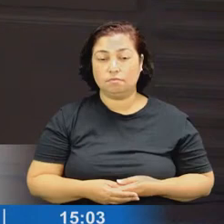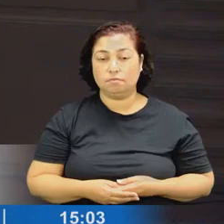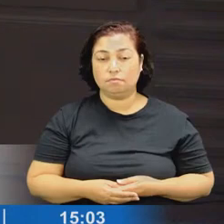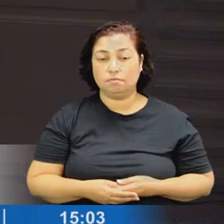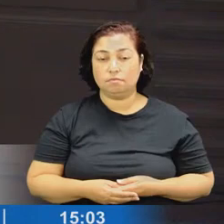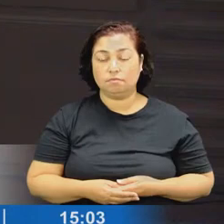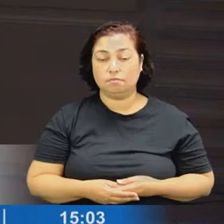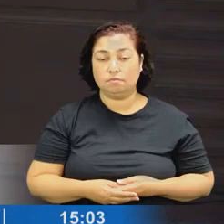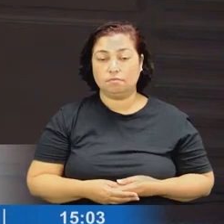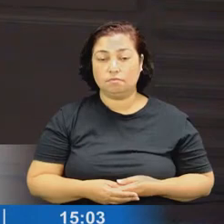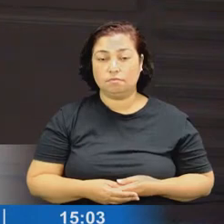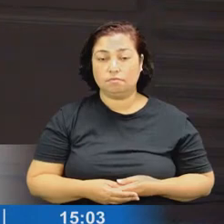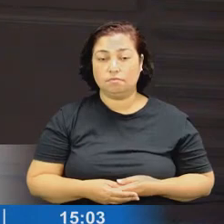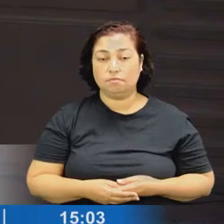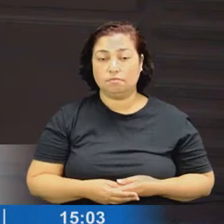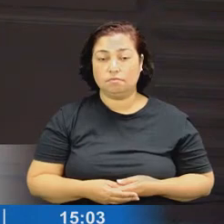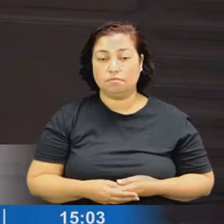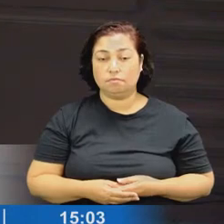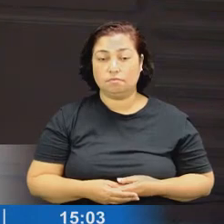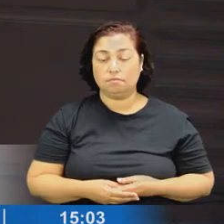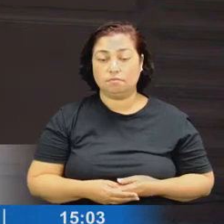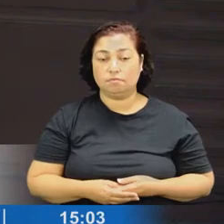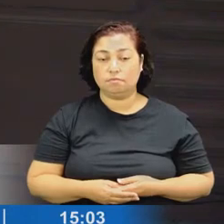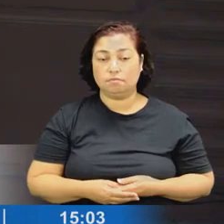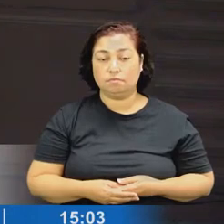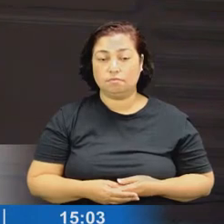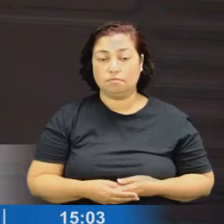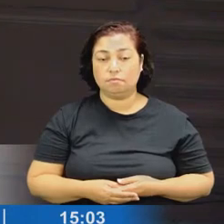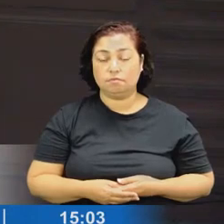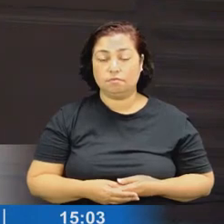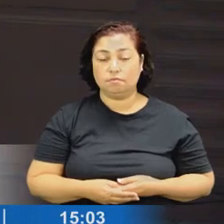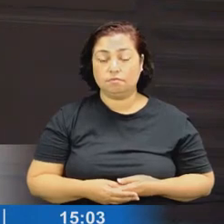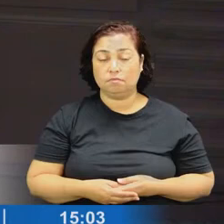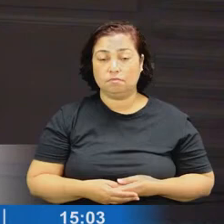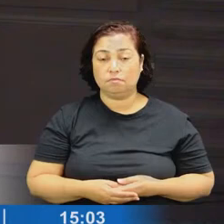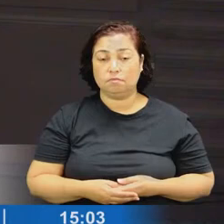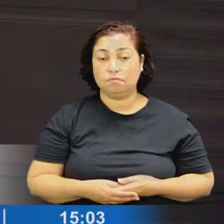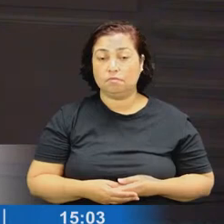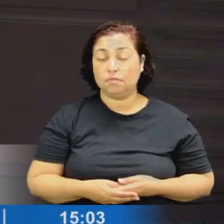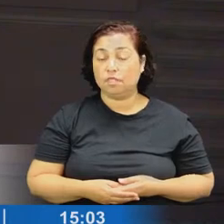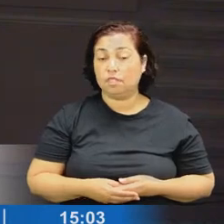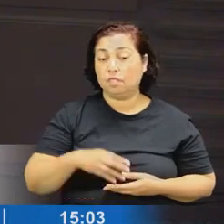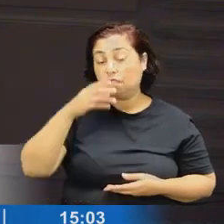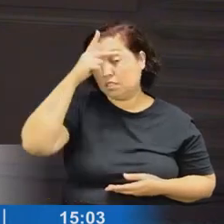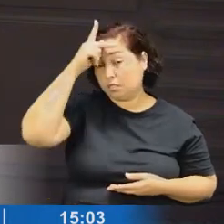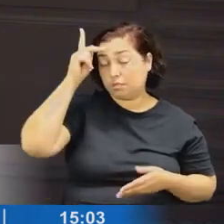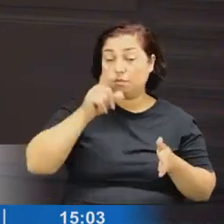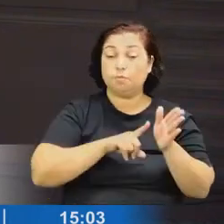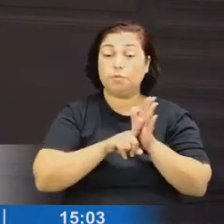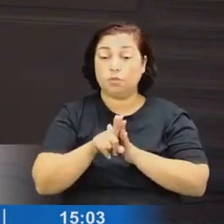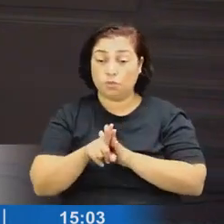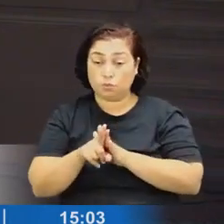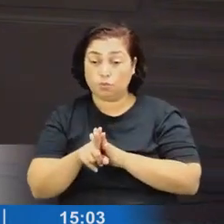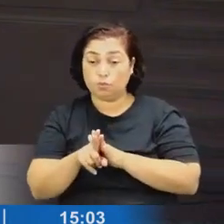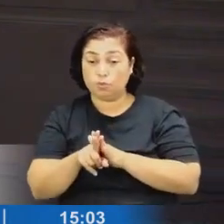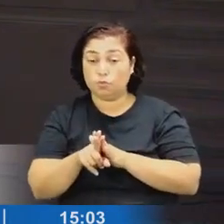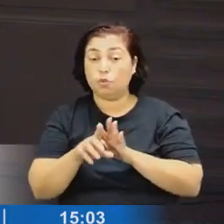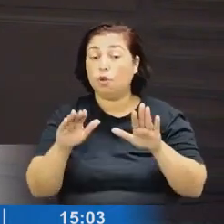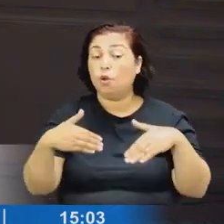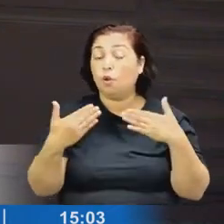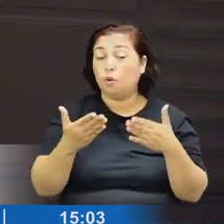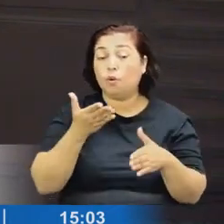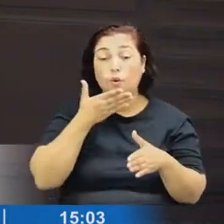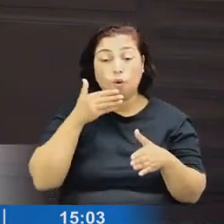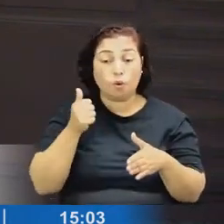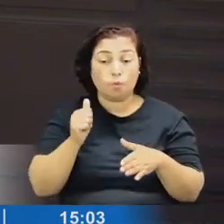legal legal sim legal assim a pessoa me pergunta assim ó tem rede social qual é a melhor rede social